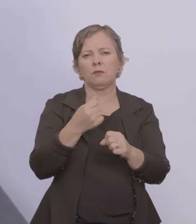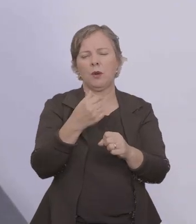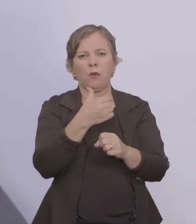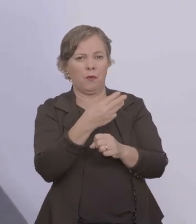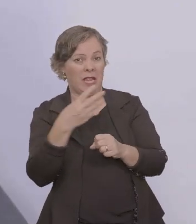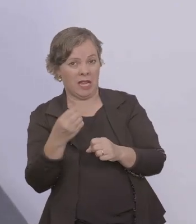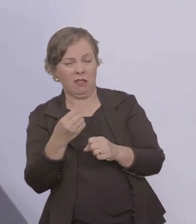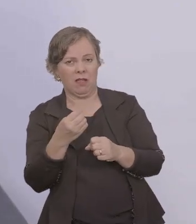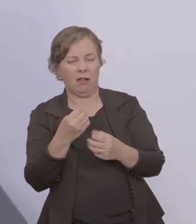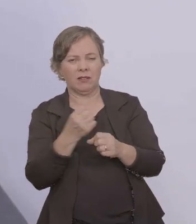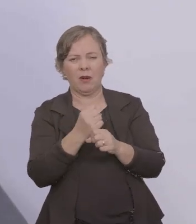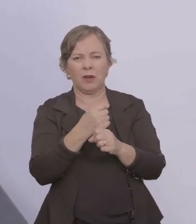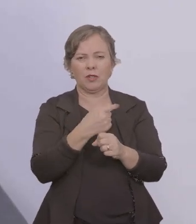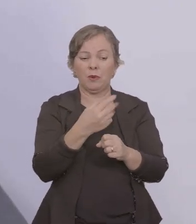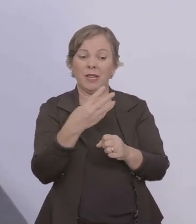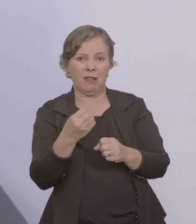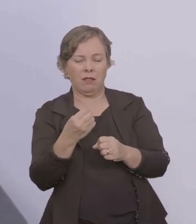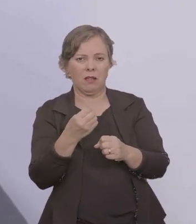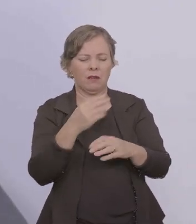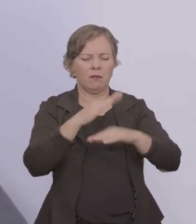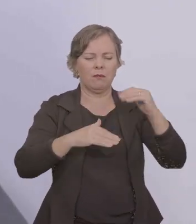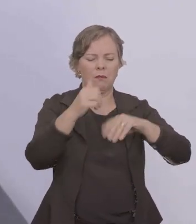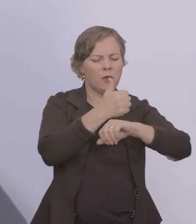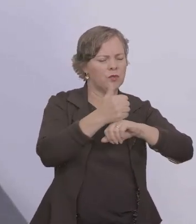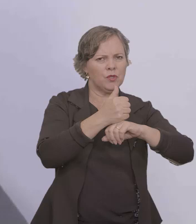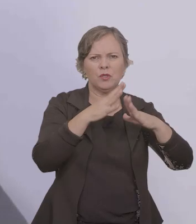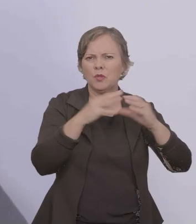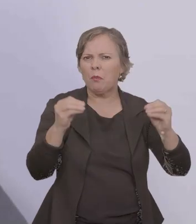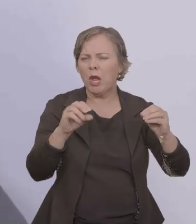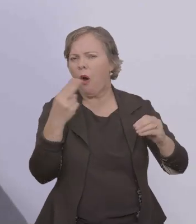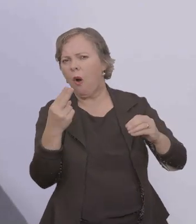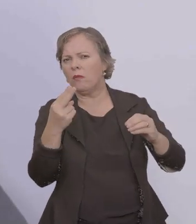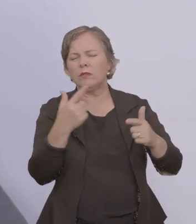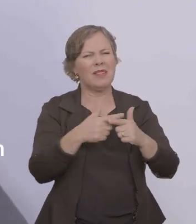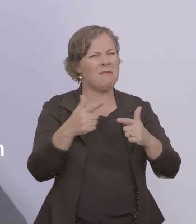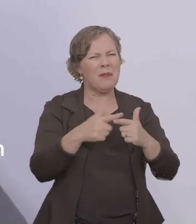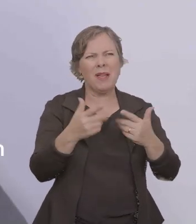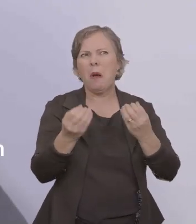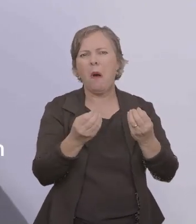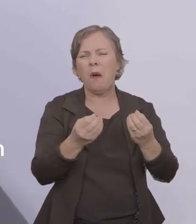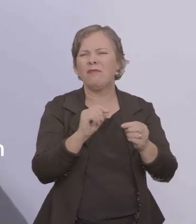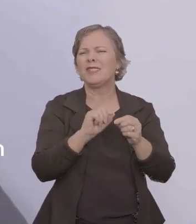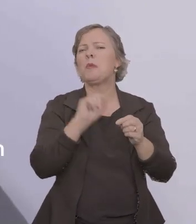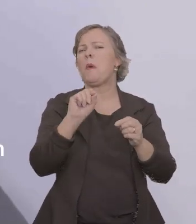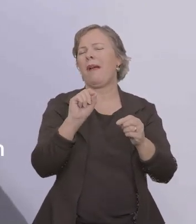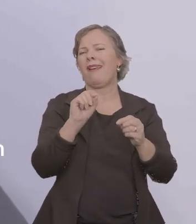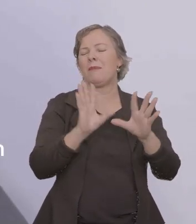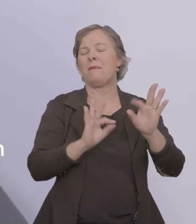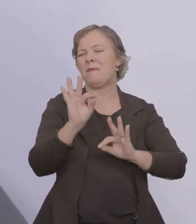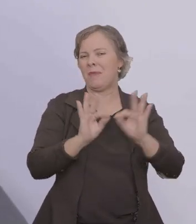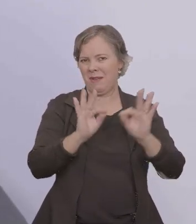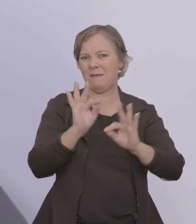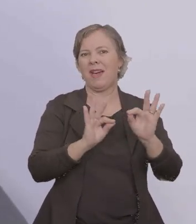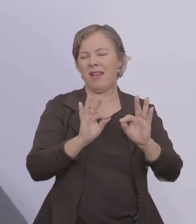quando várias profissões vão deixar de existir ou vão sofrer uma alteração muito brusca, o que elas estão fazendo hoje para se